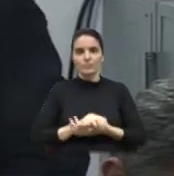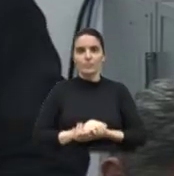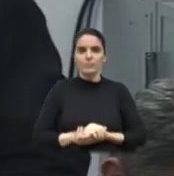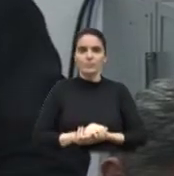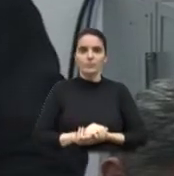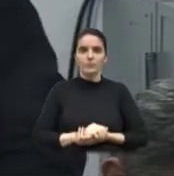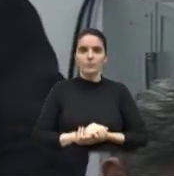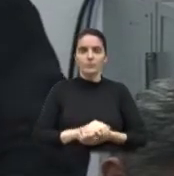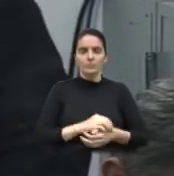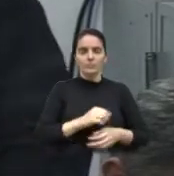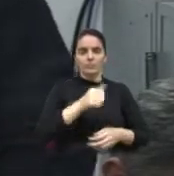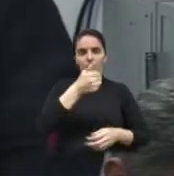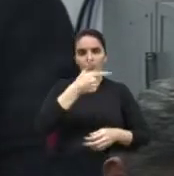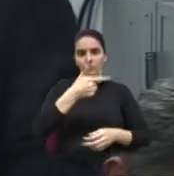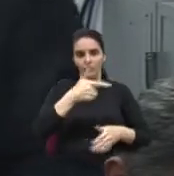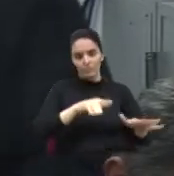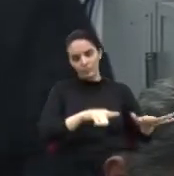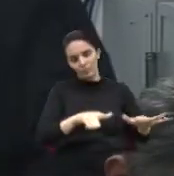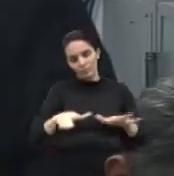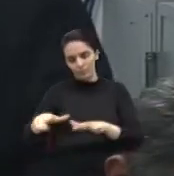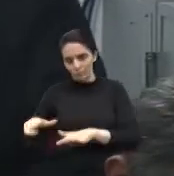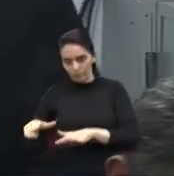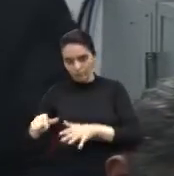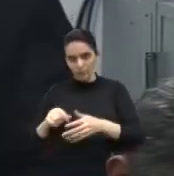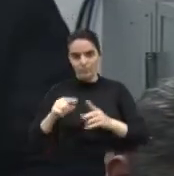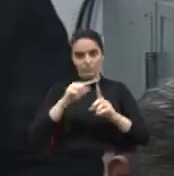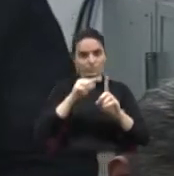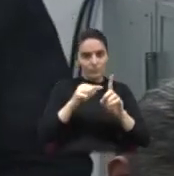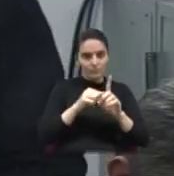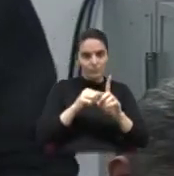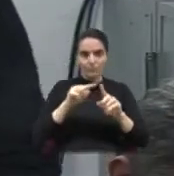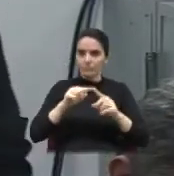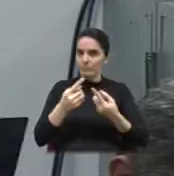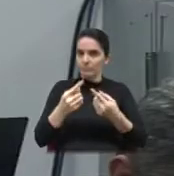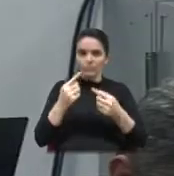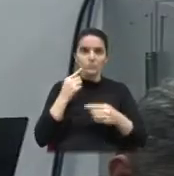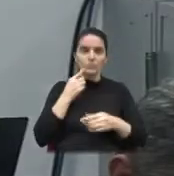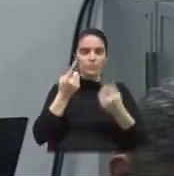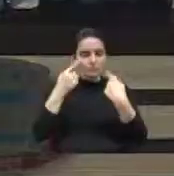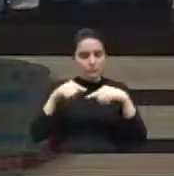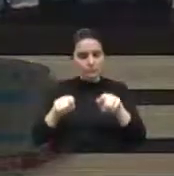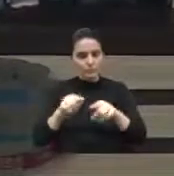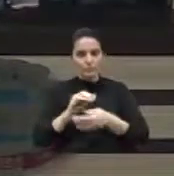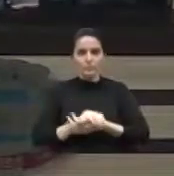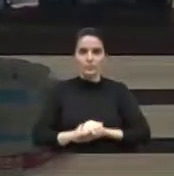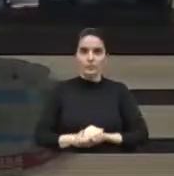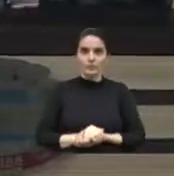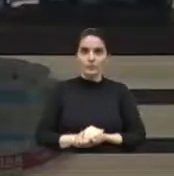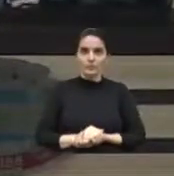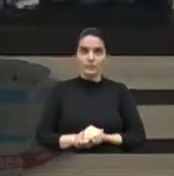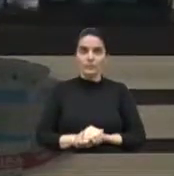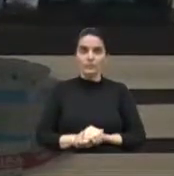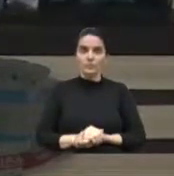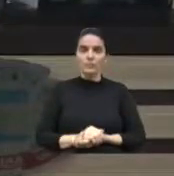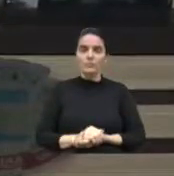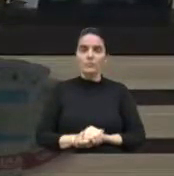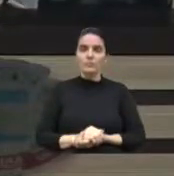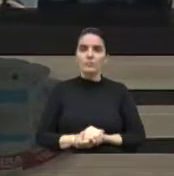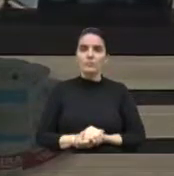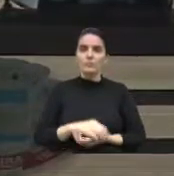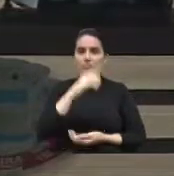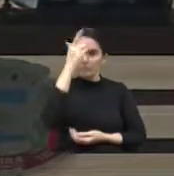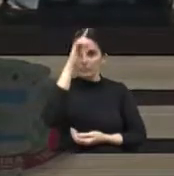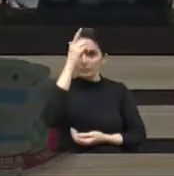semanas de gravidez, e eu sou totalmente contrário, peço o voto dos nossos parlamentares. Obrigado, presidente. Eu quero discutir, senhor A presidente. palavra, vereador